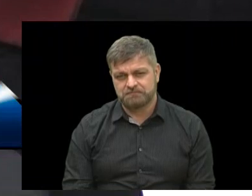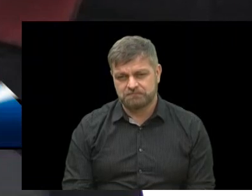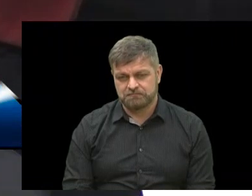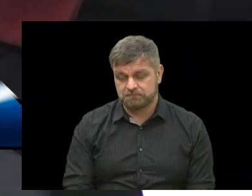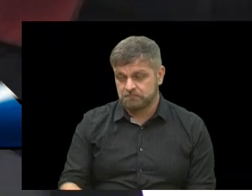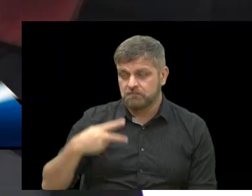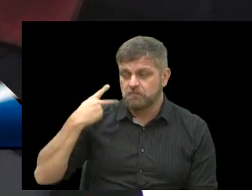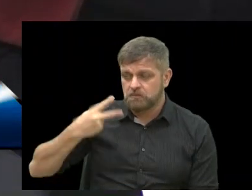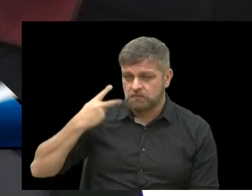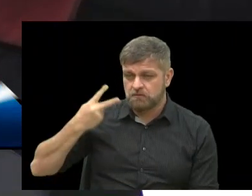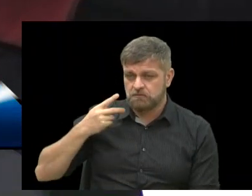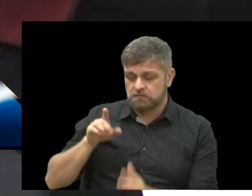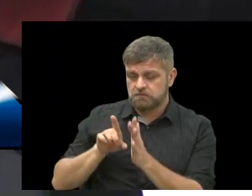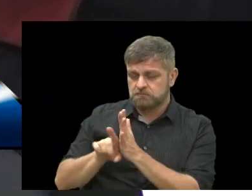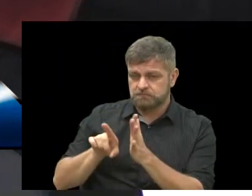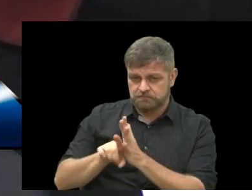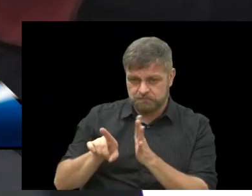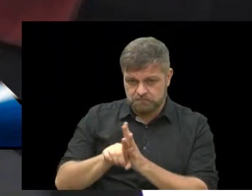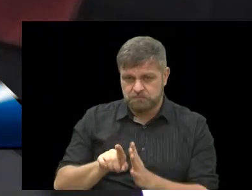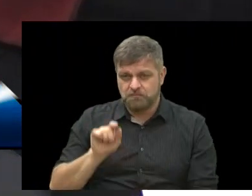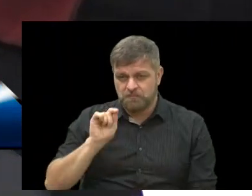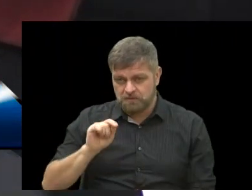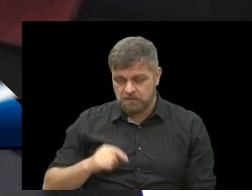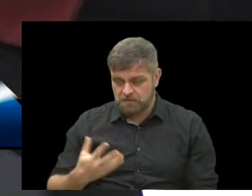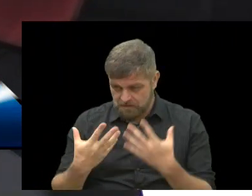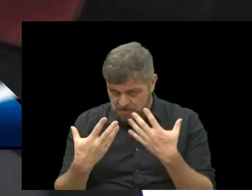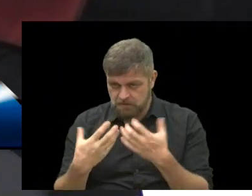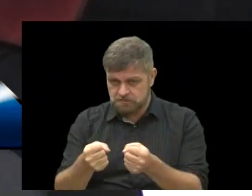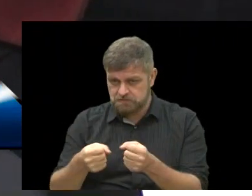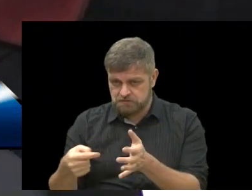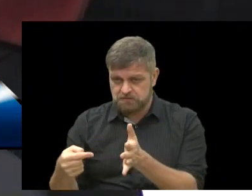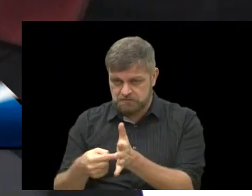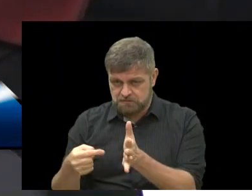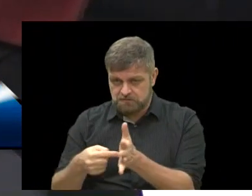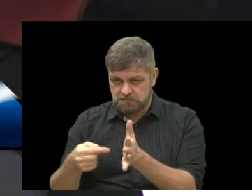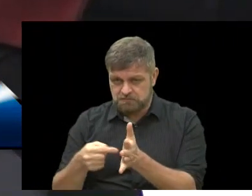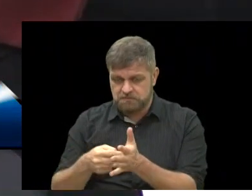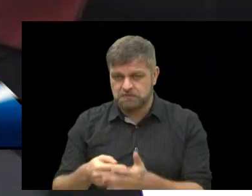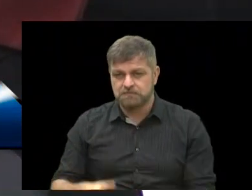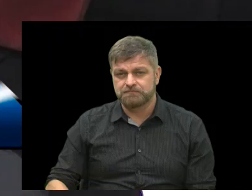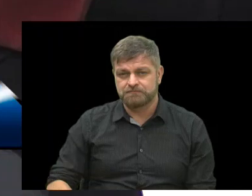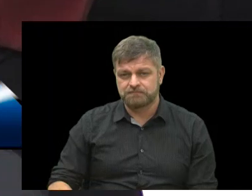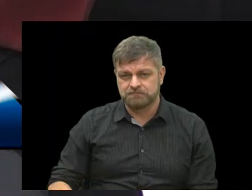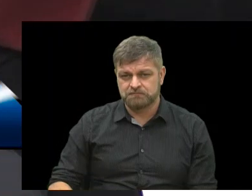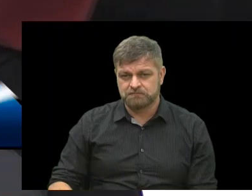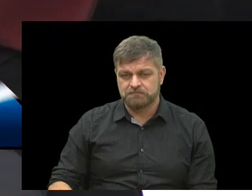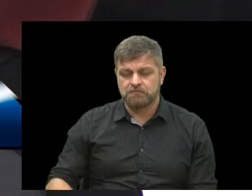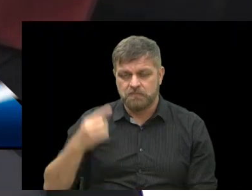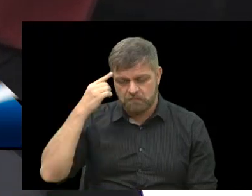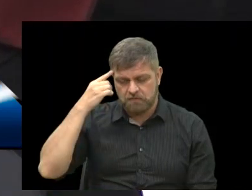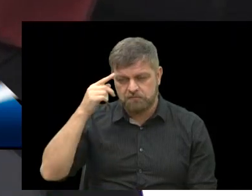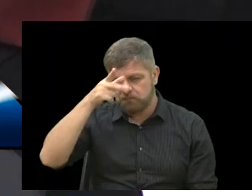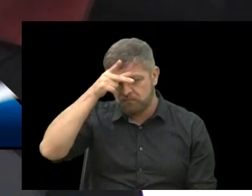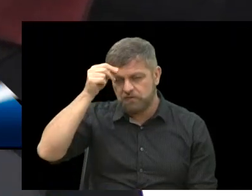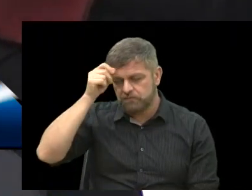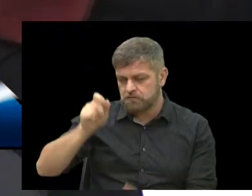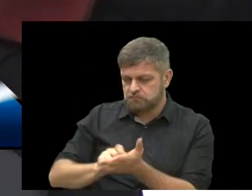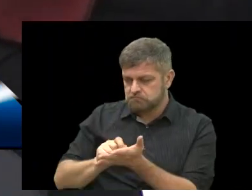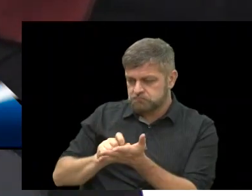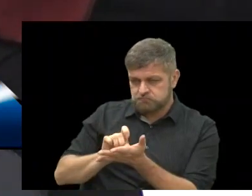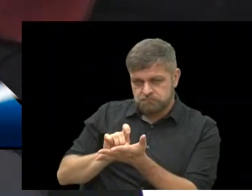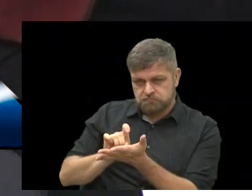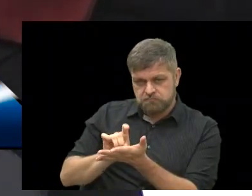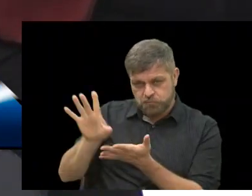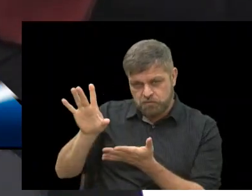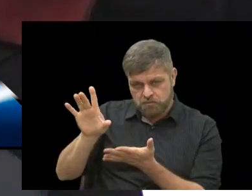Senhores vereadores, favoráveis à denúncia, portanto, pela cassação do seu prefeito